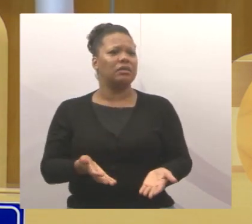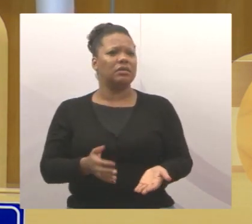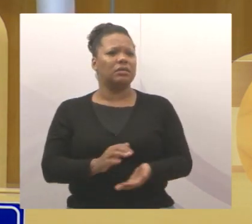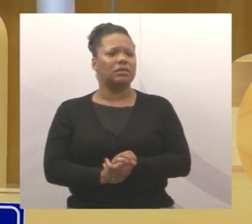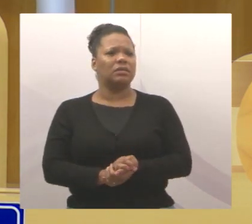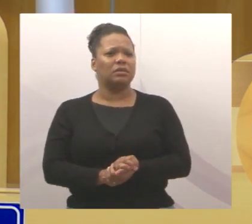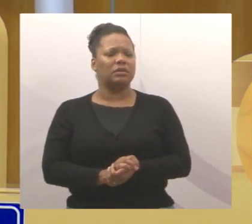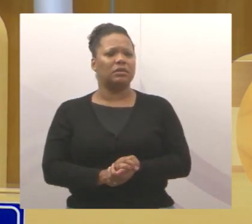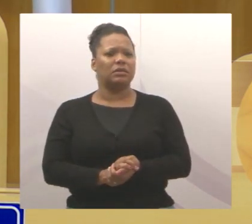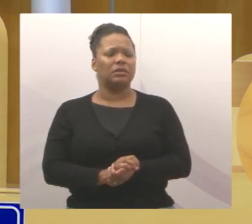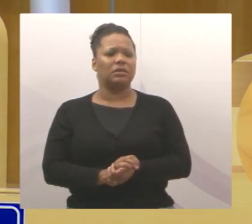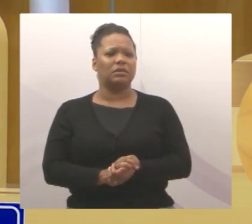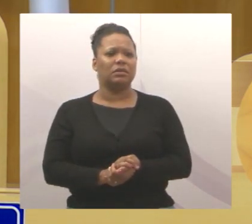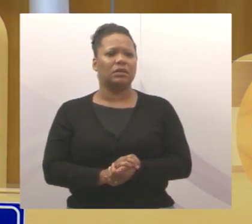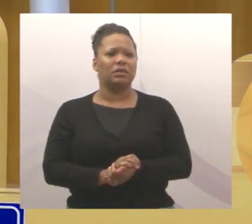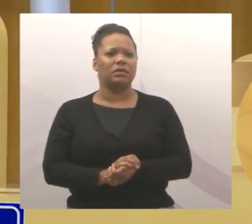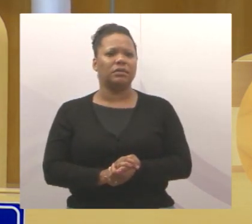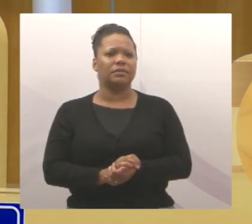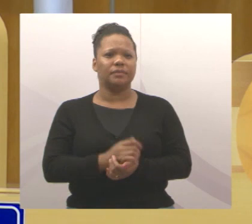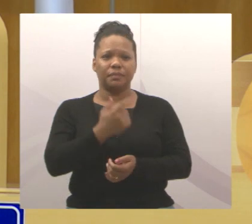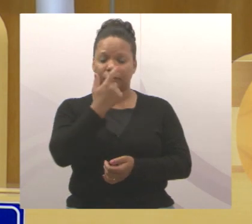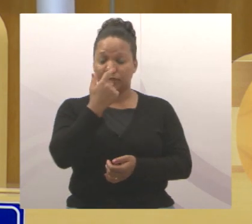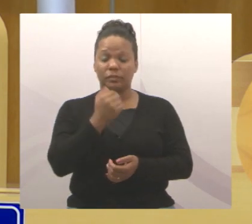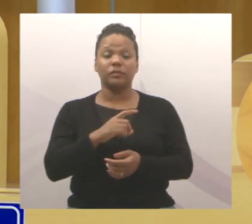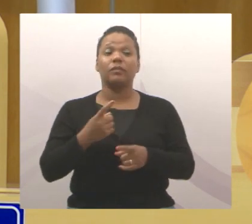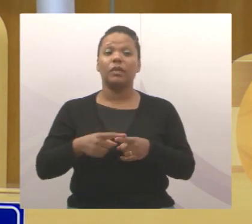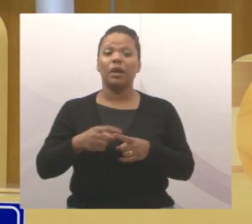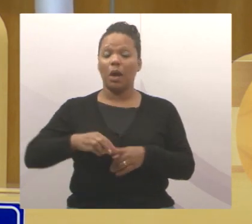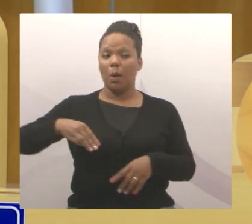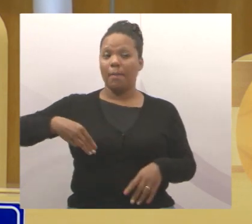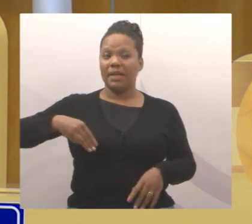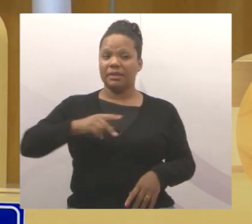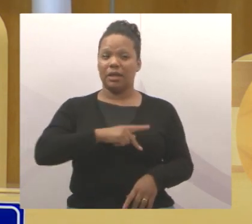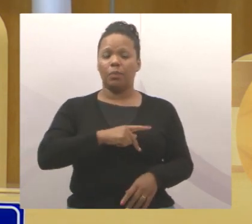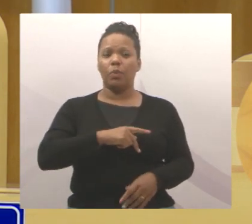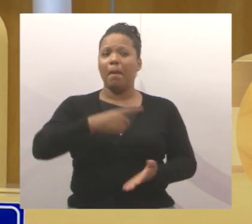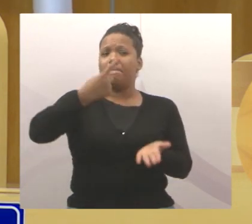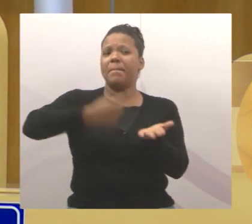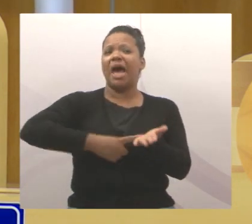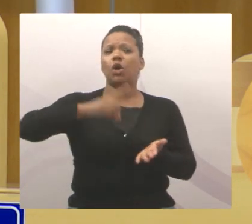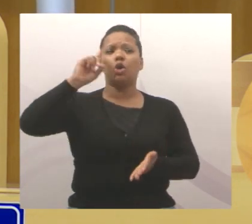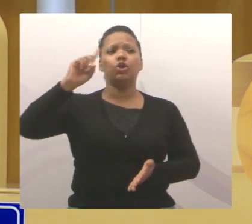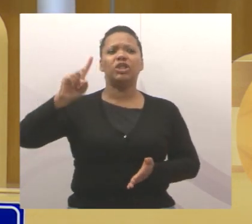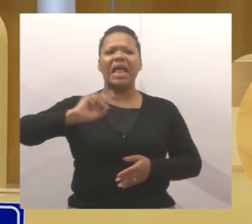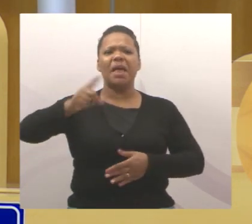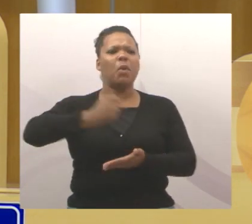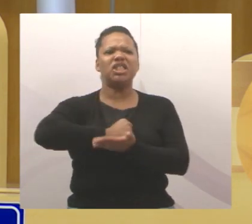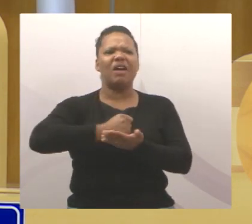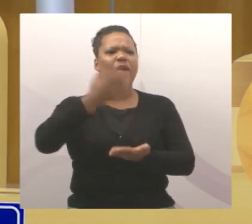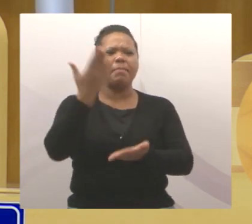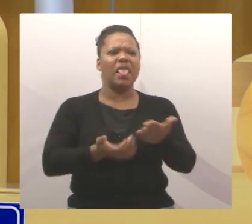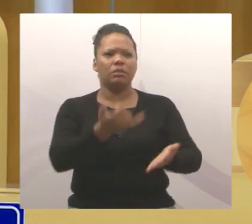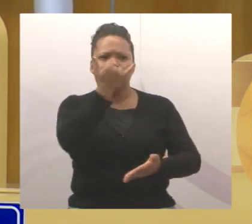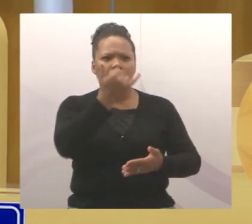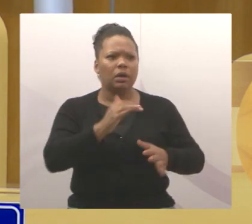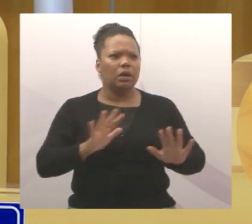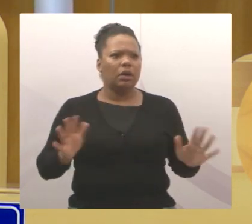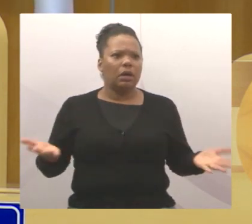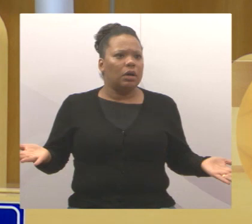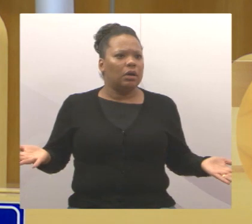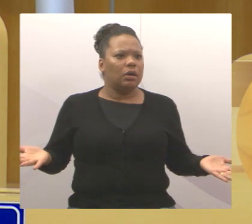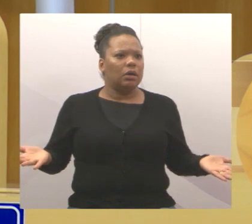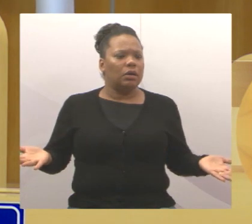dia depois do prazo fixado pelo Ministério Público? Mas tem mais um dado.